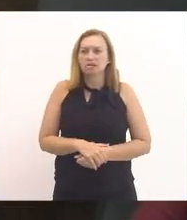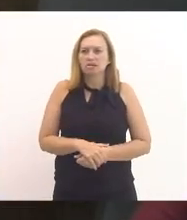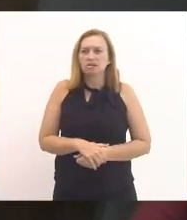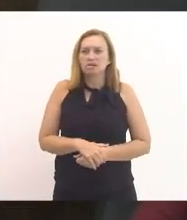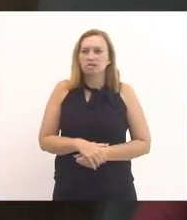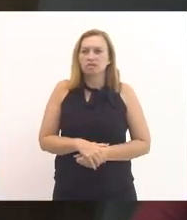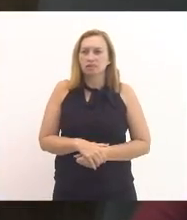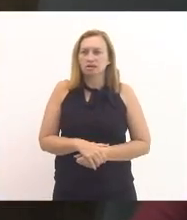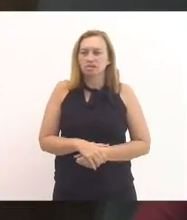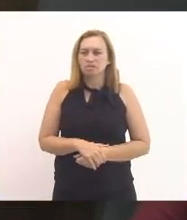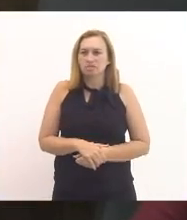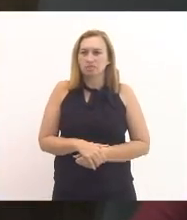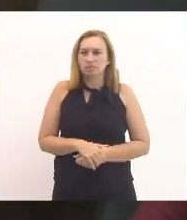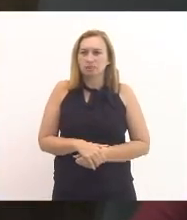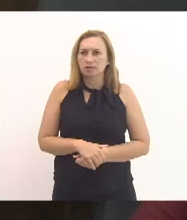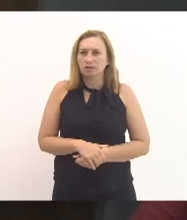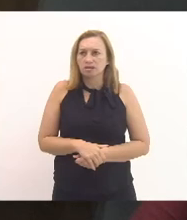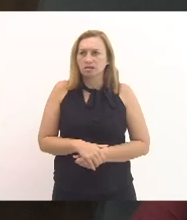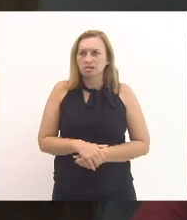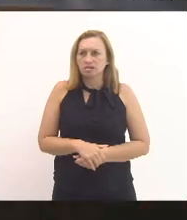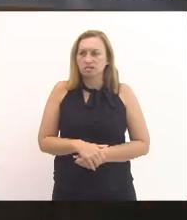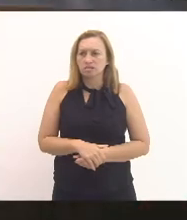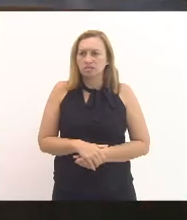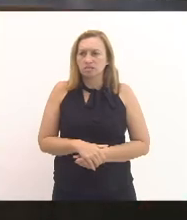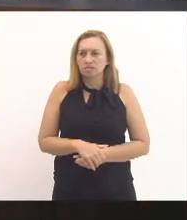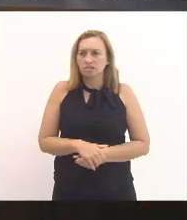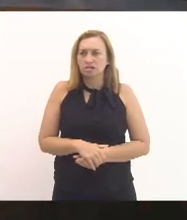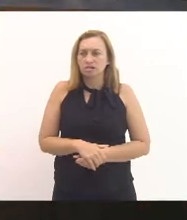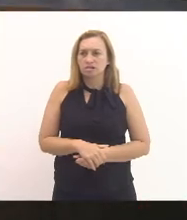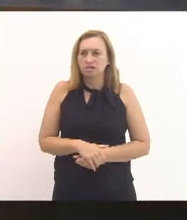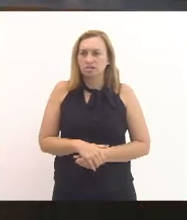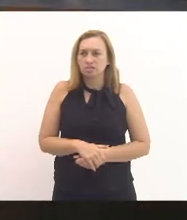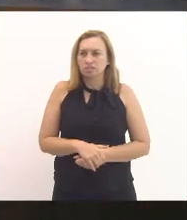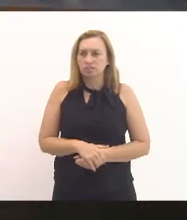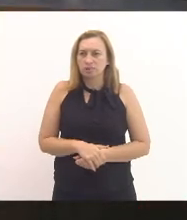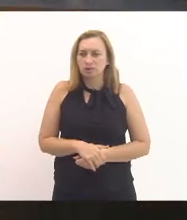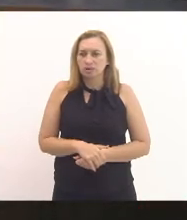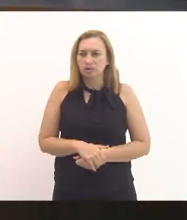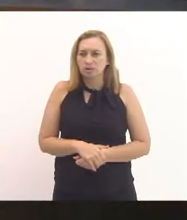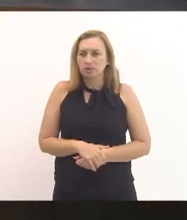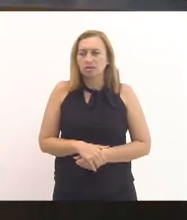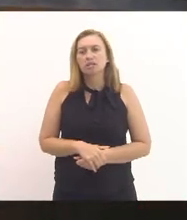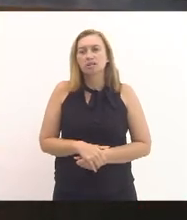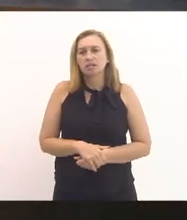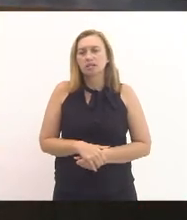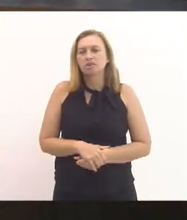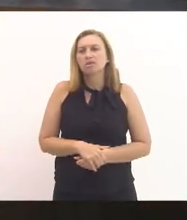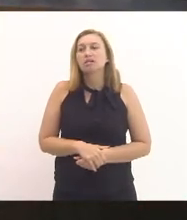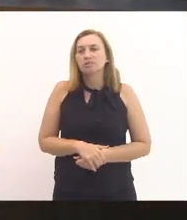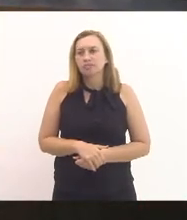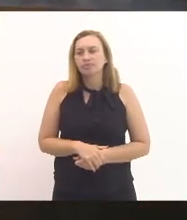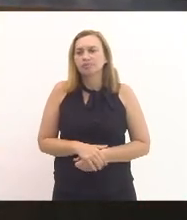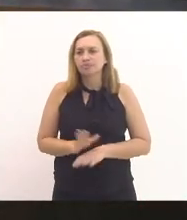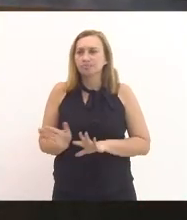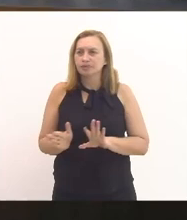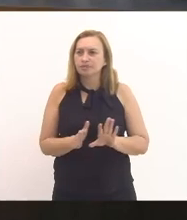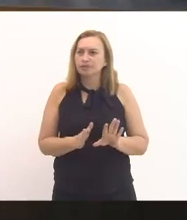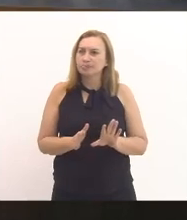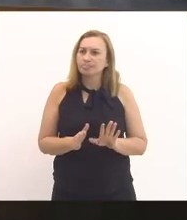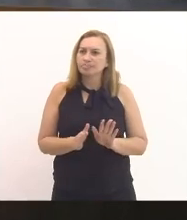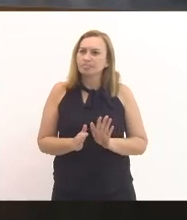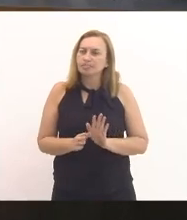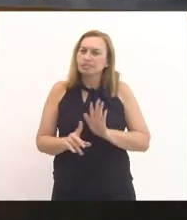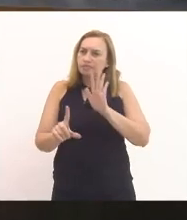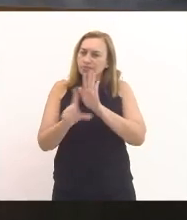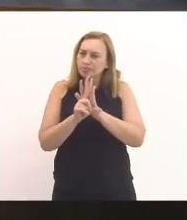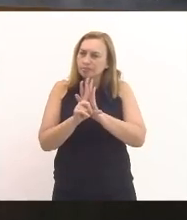é e ela tá doida uma Metade já está achando que ninguém então essa essa